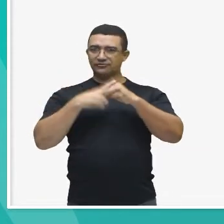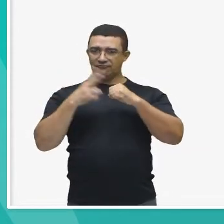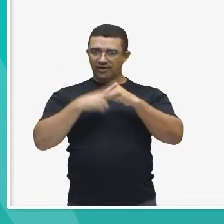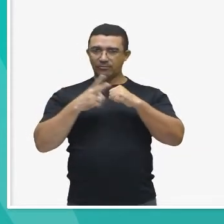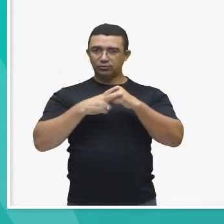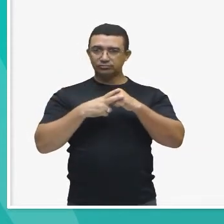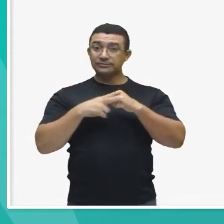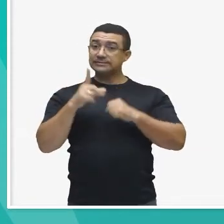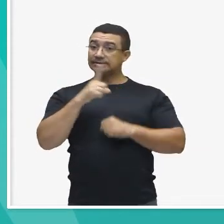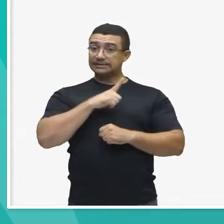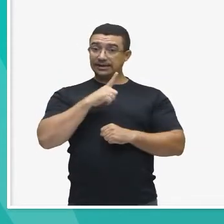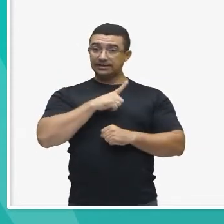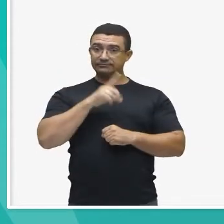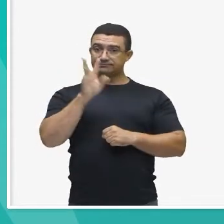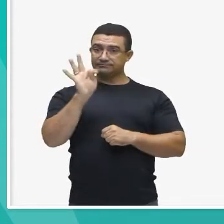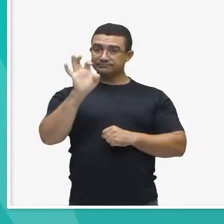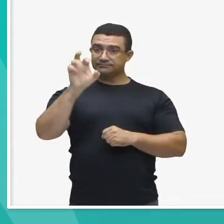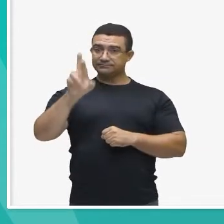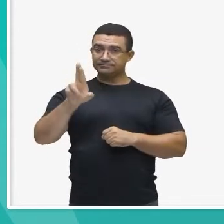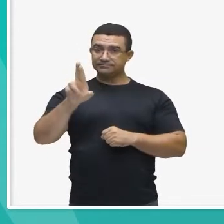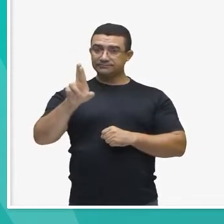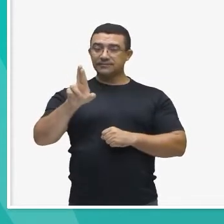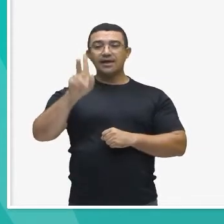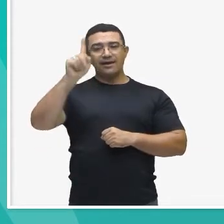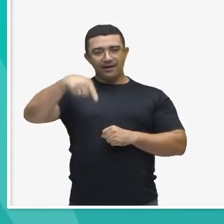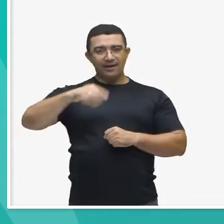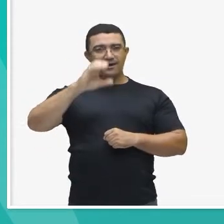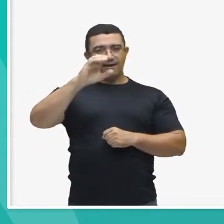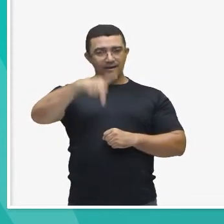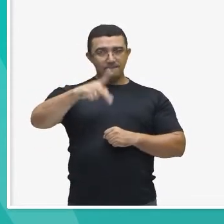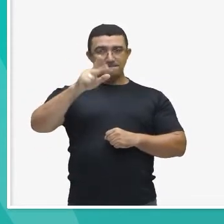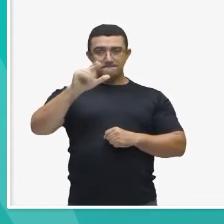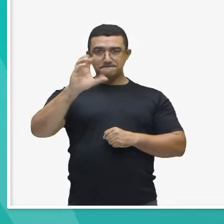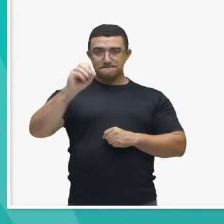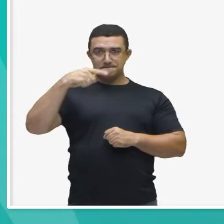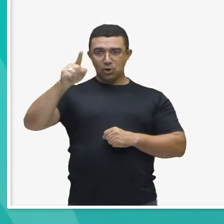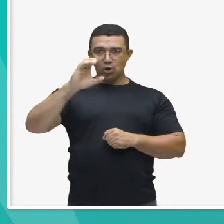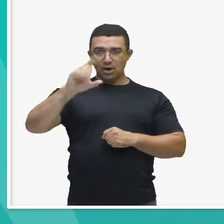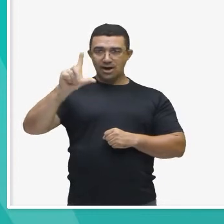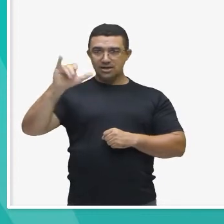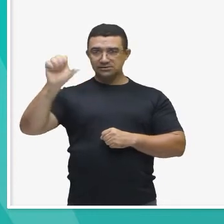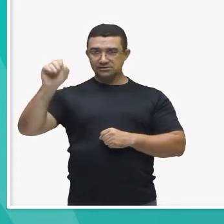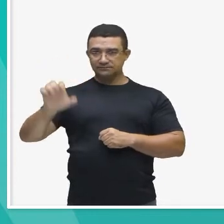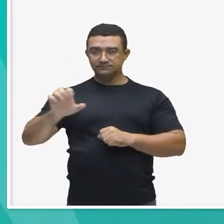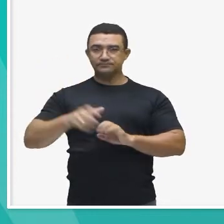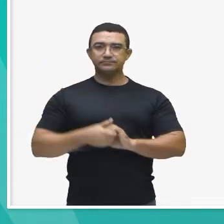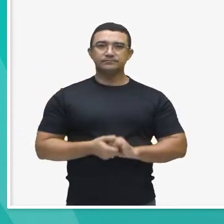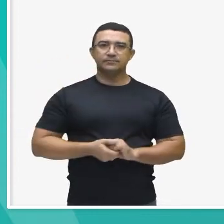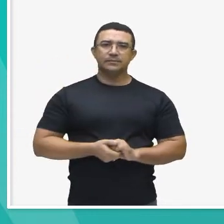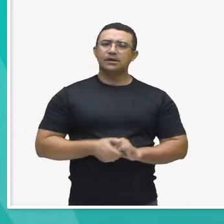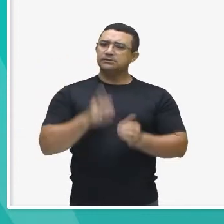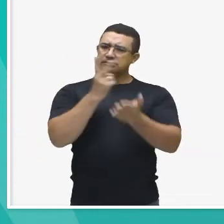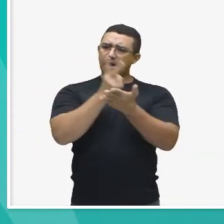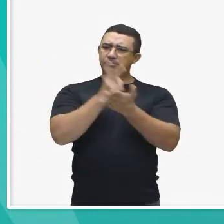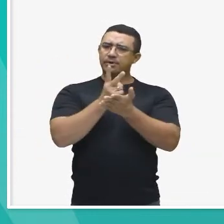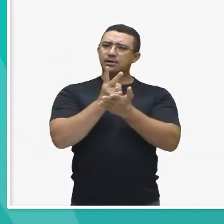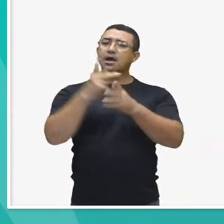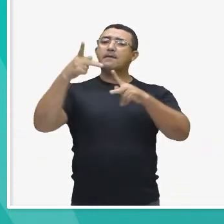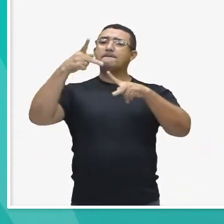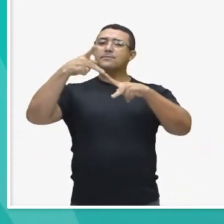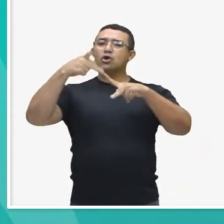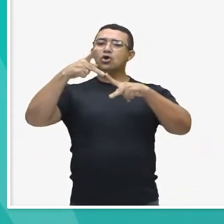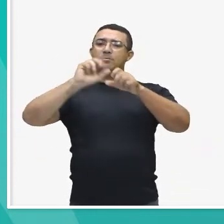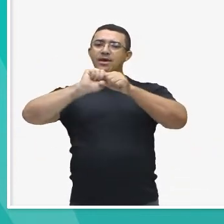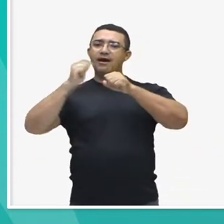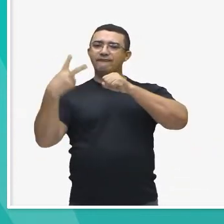tem. Então, eu tenho um caso de próclise. Porque sempre aquele pronome vai vir antes